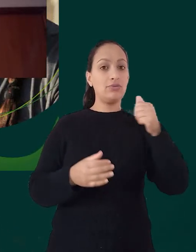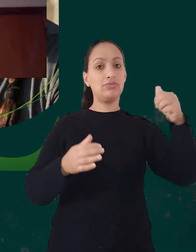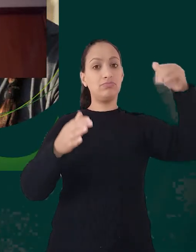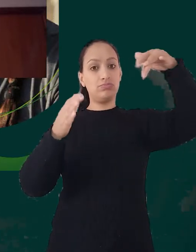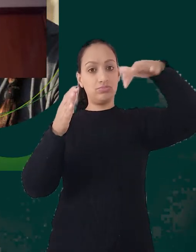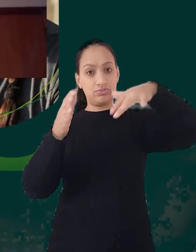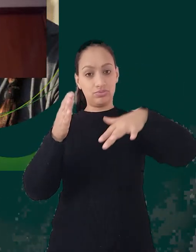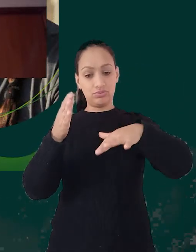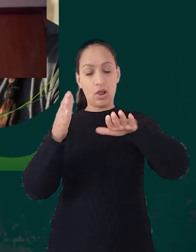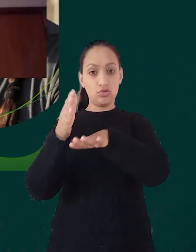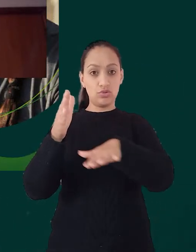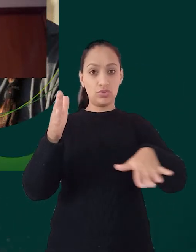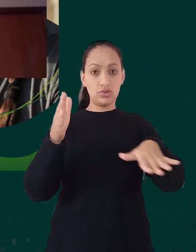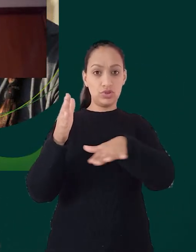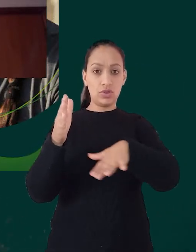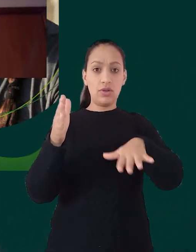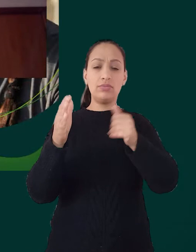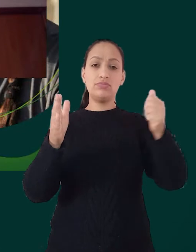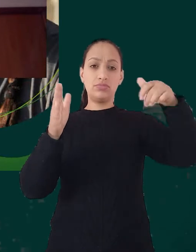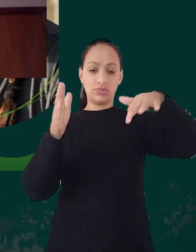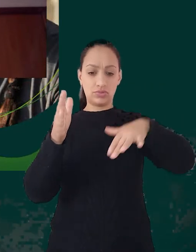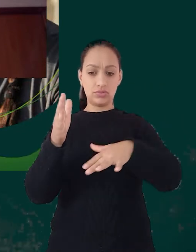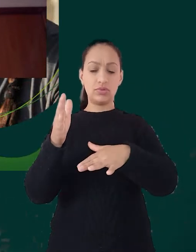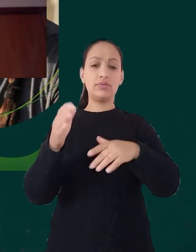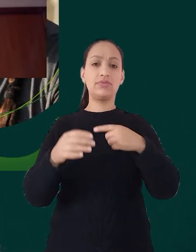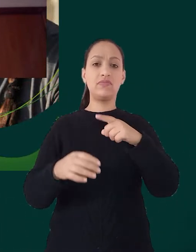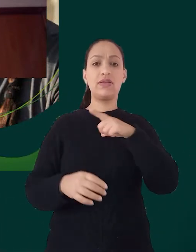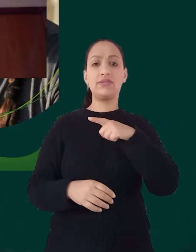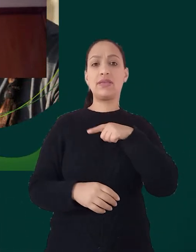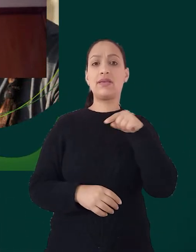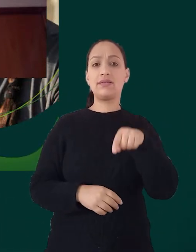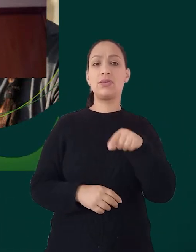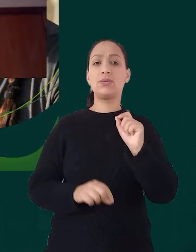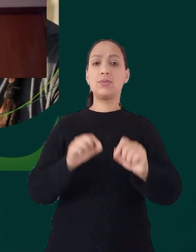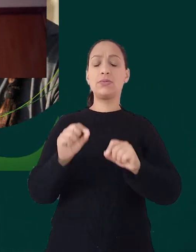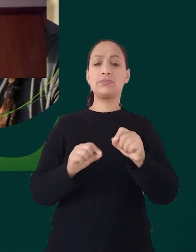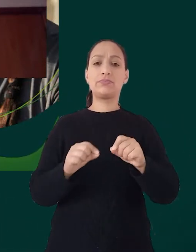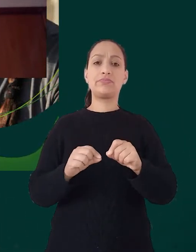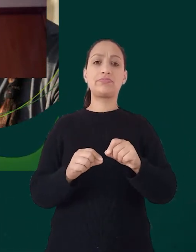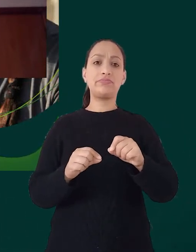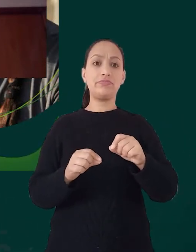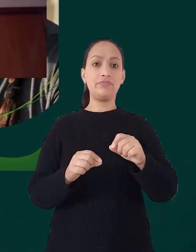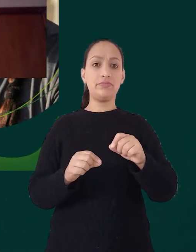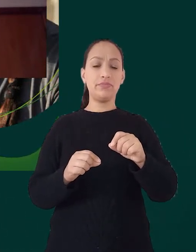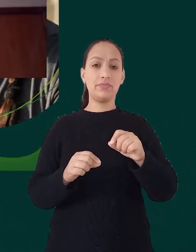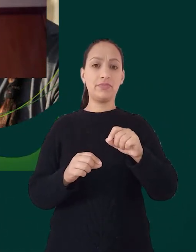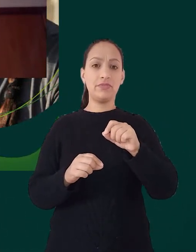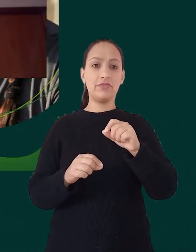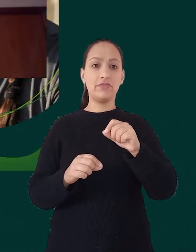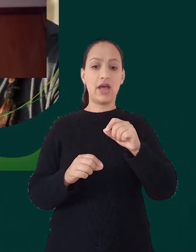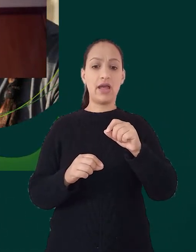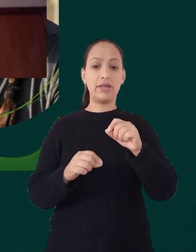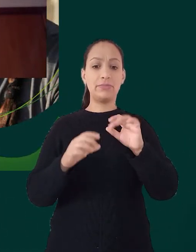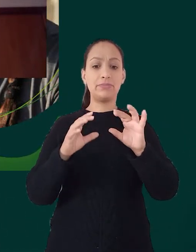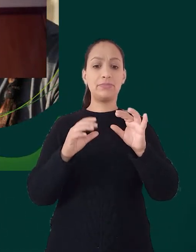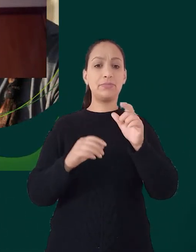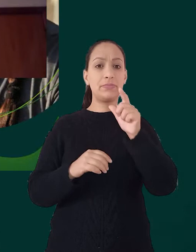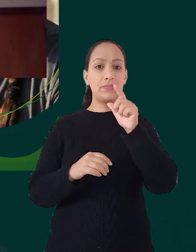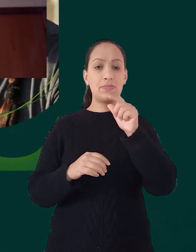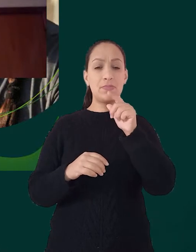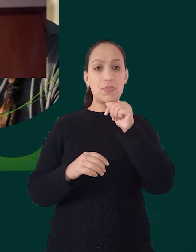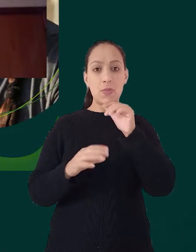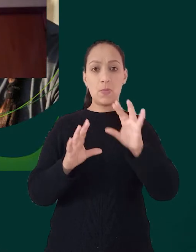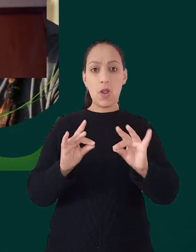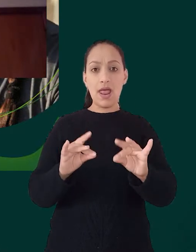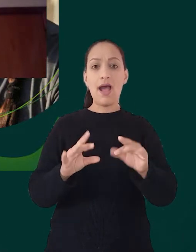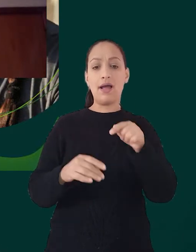ter um range aonde ele vai molhar aquele cenário até X